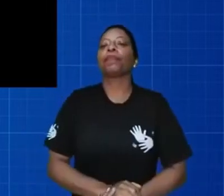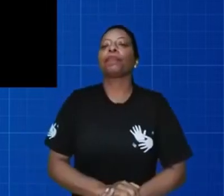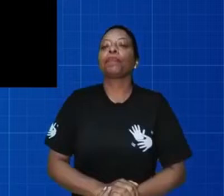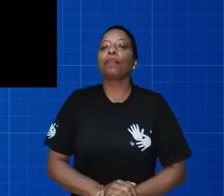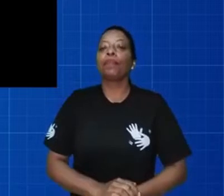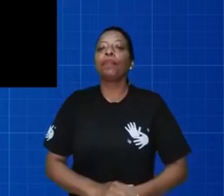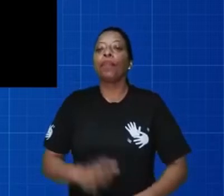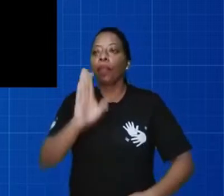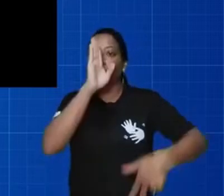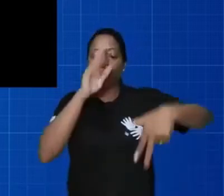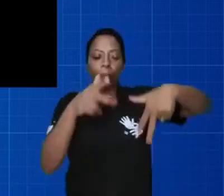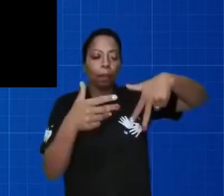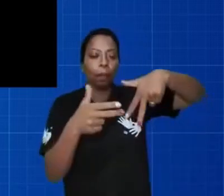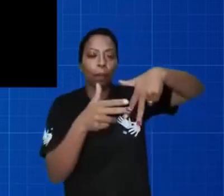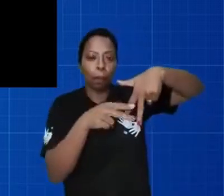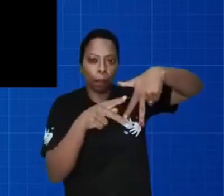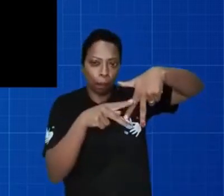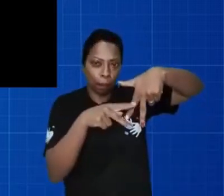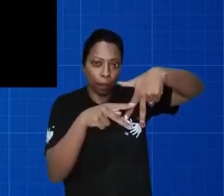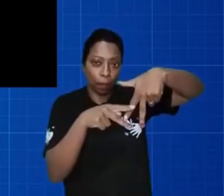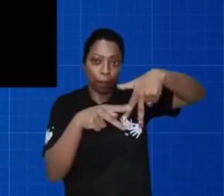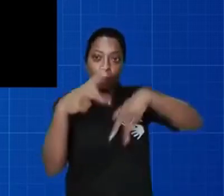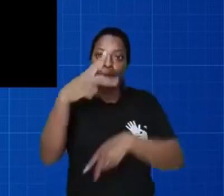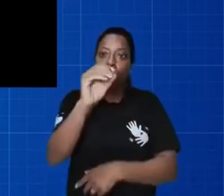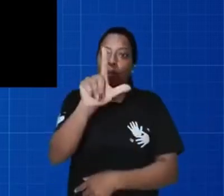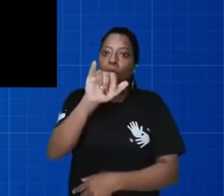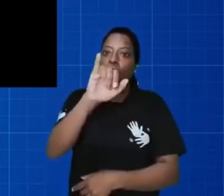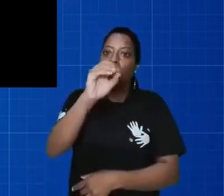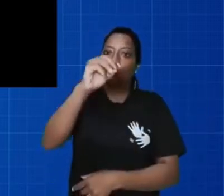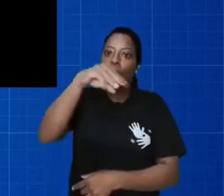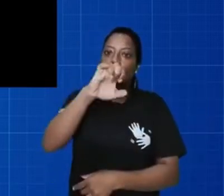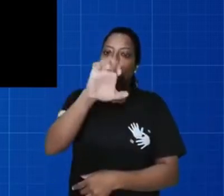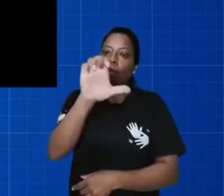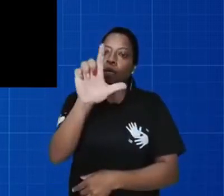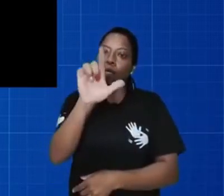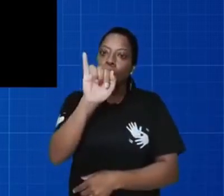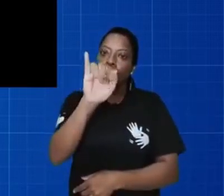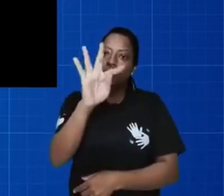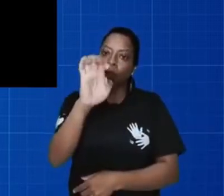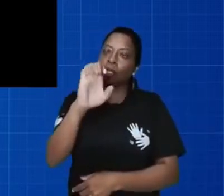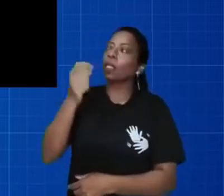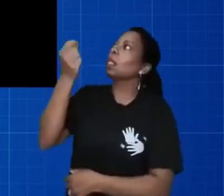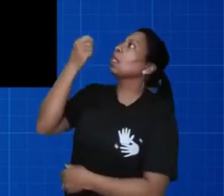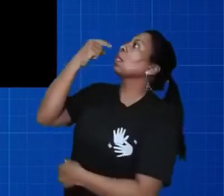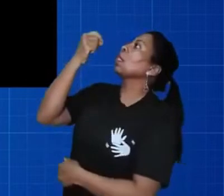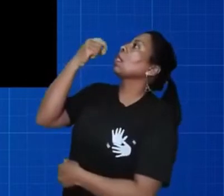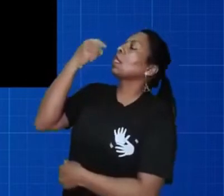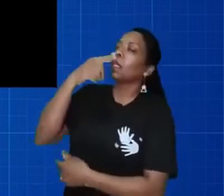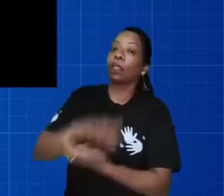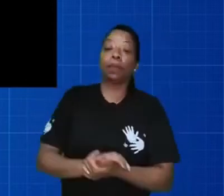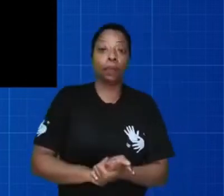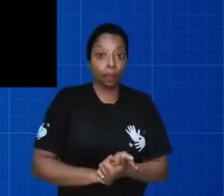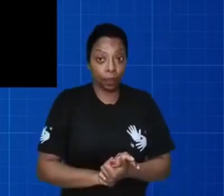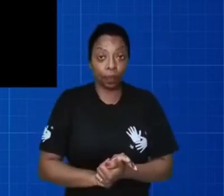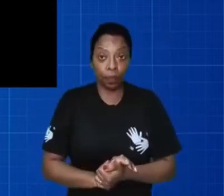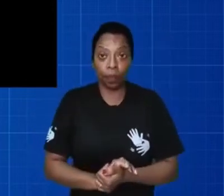O que seria fecal oral? Aquele contato indireto. Às vezes vai lá, troca a fralda de uma criança, pega na maçaneta, pega na